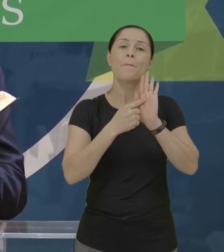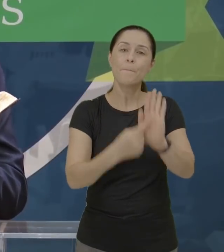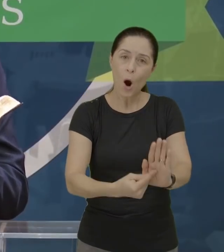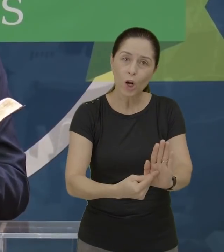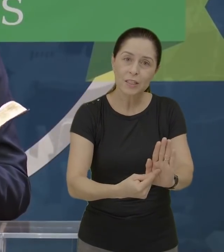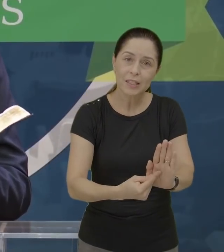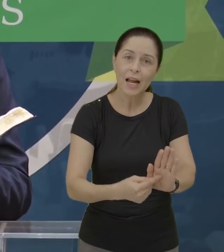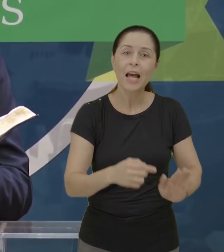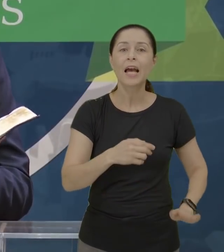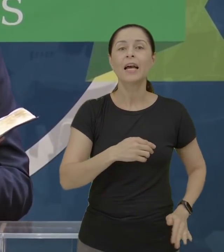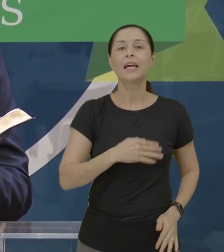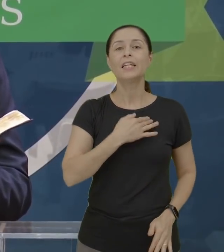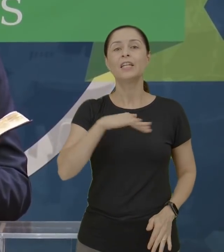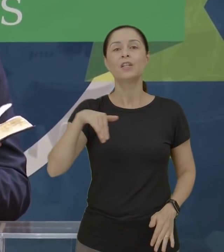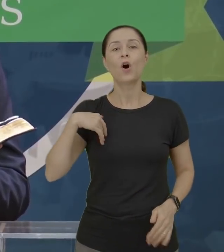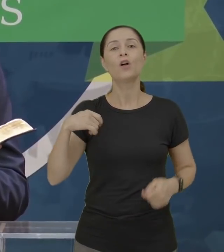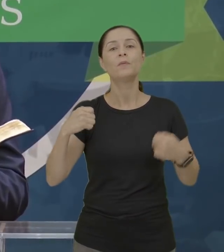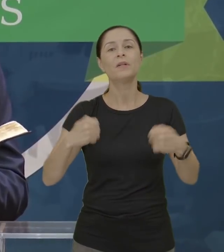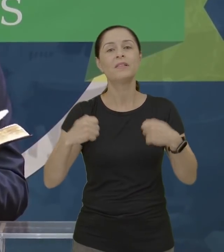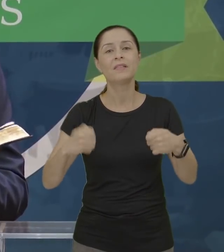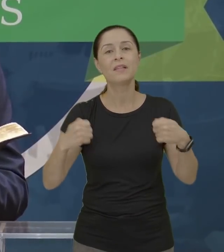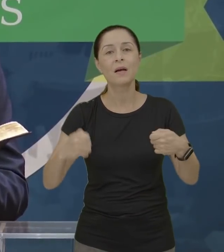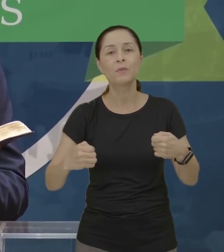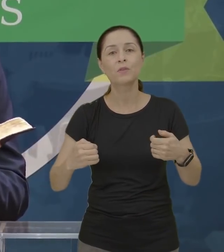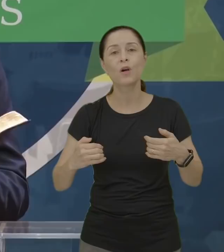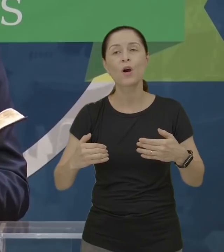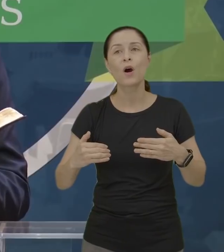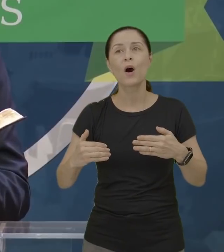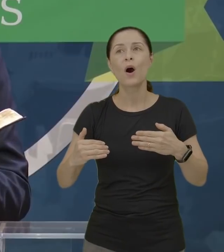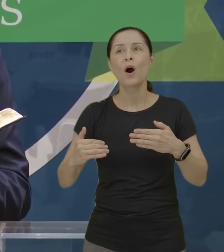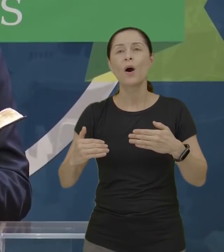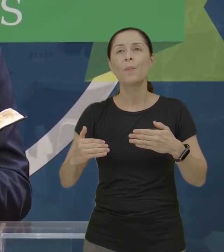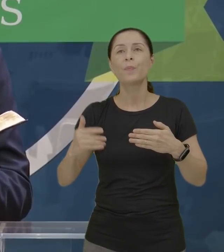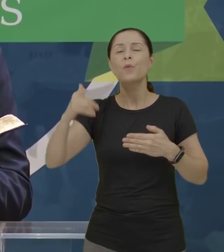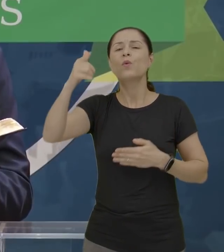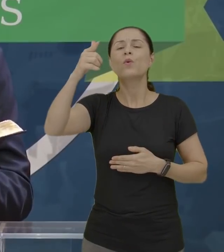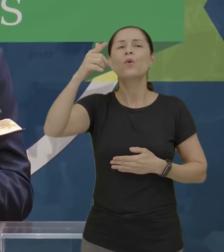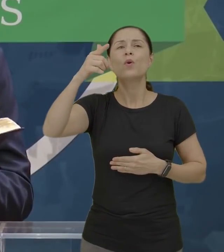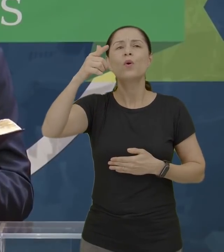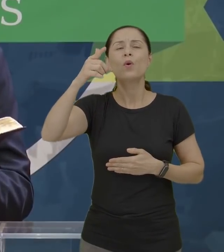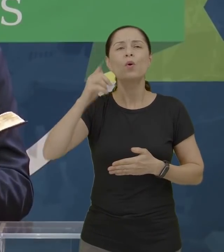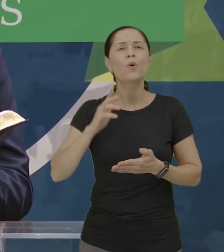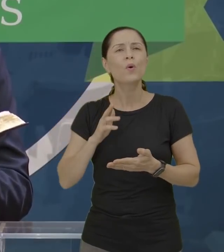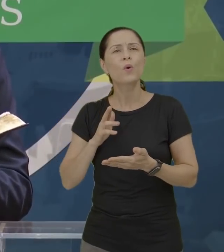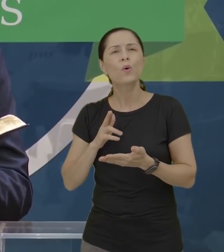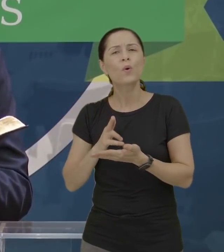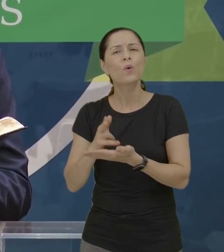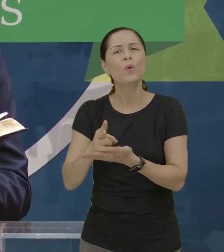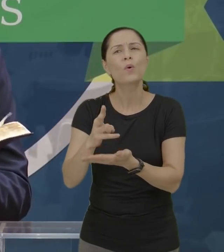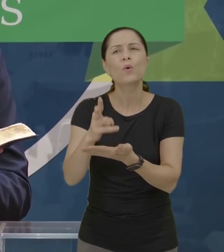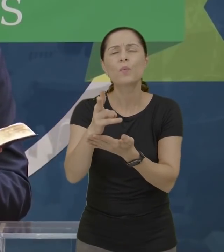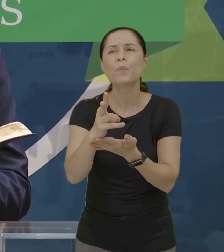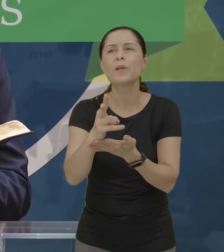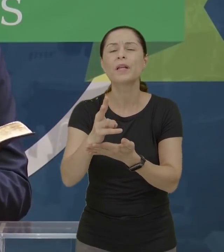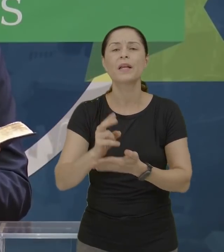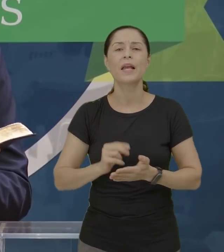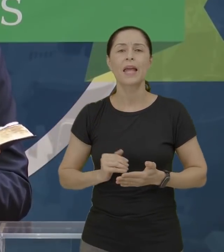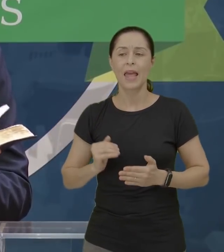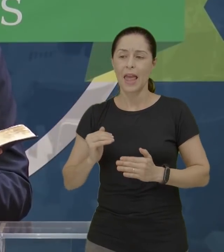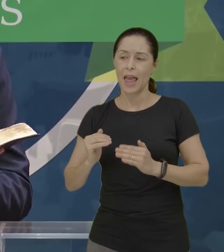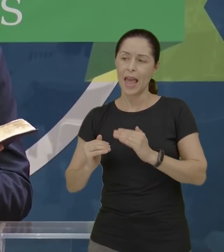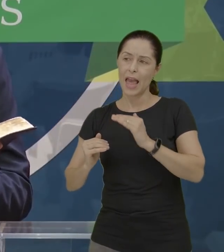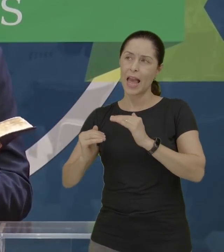vezes as pessoas têm dificuldade de entender o significado dele. Filipenses 2:12, olha